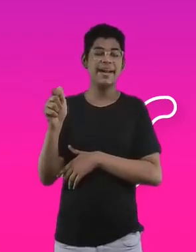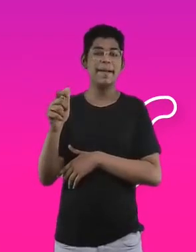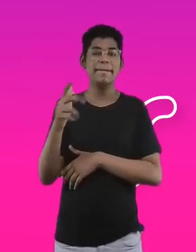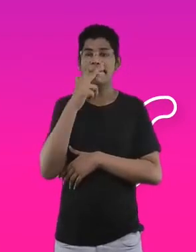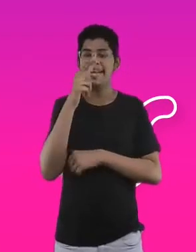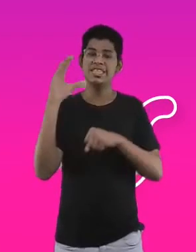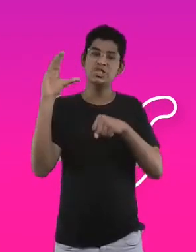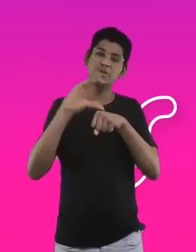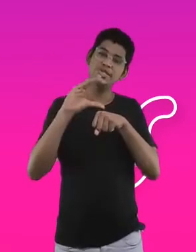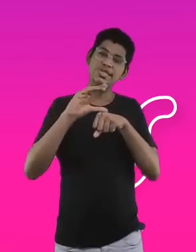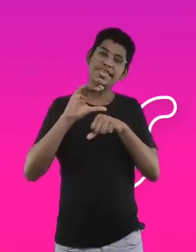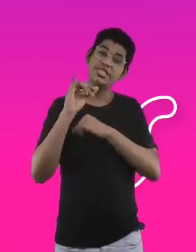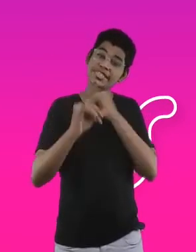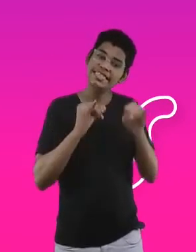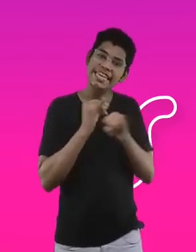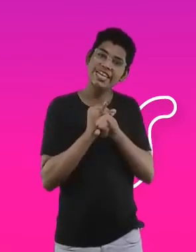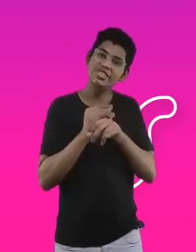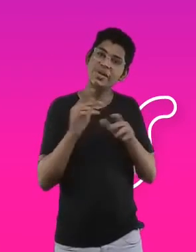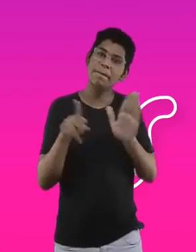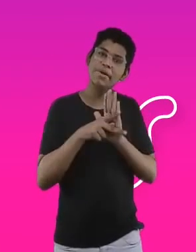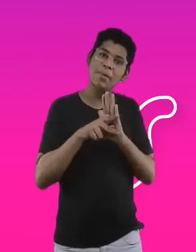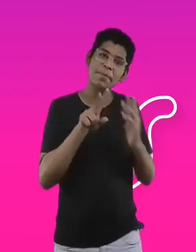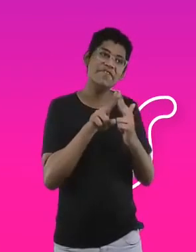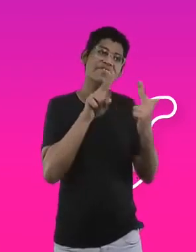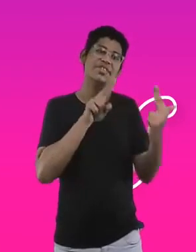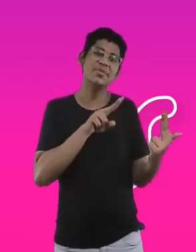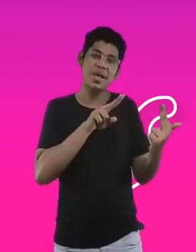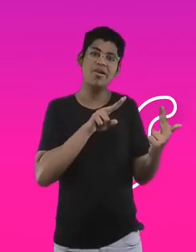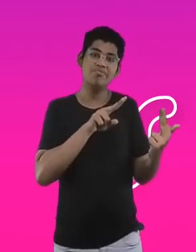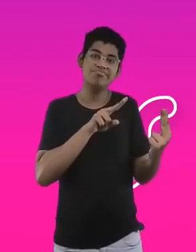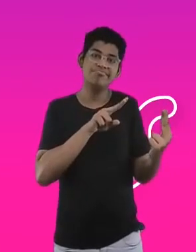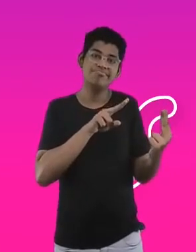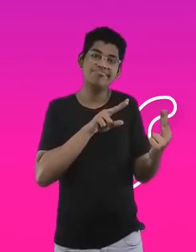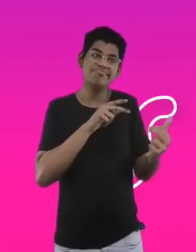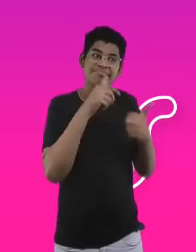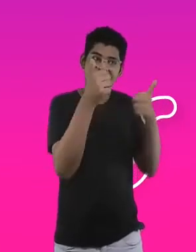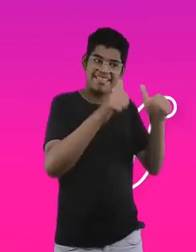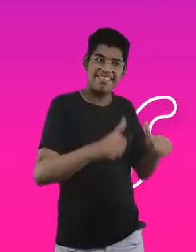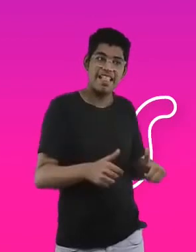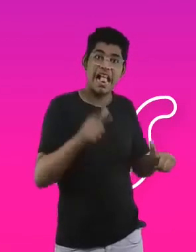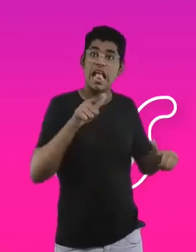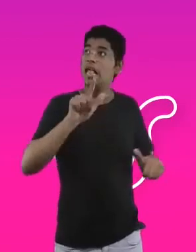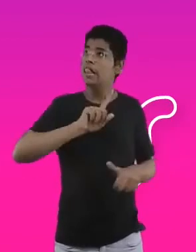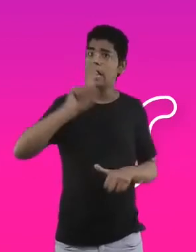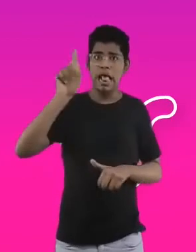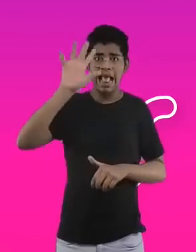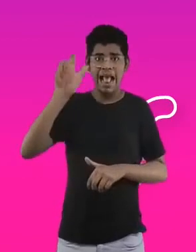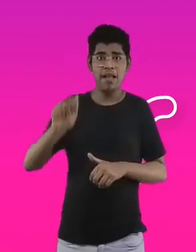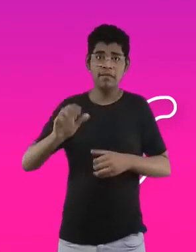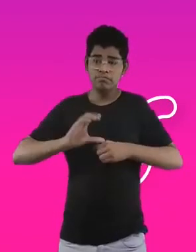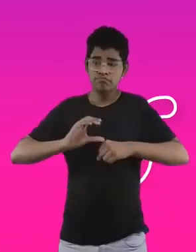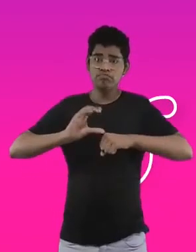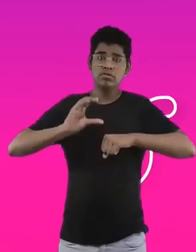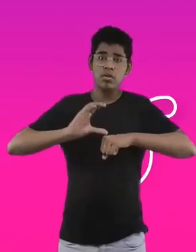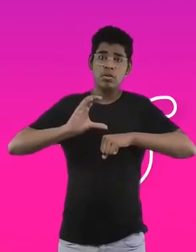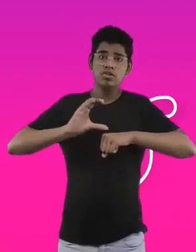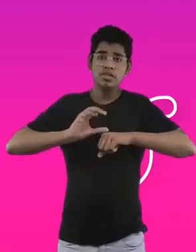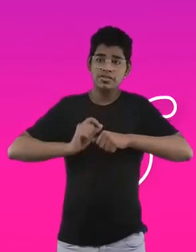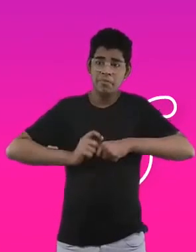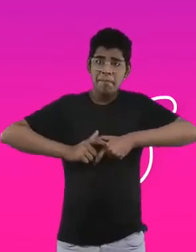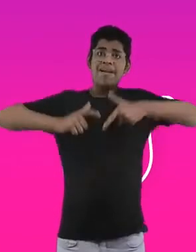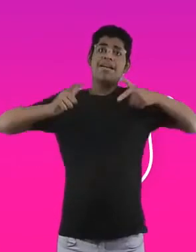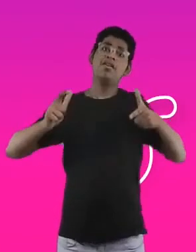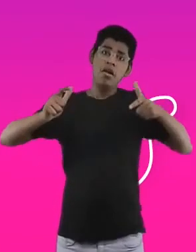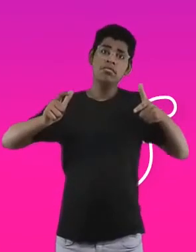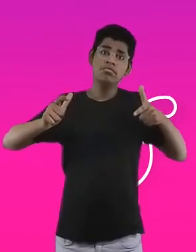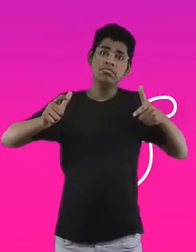que, se analisado dessa forma, é o maior continente do mundo hoje, né? E essa construção,